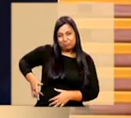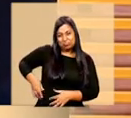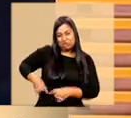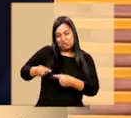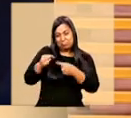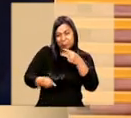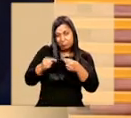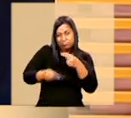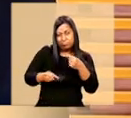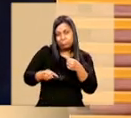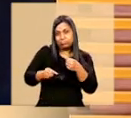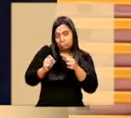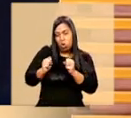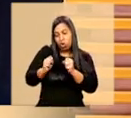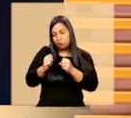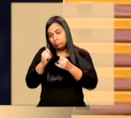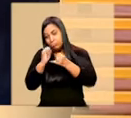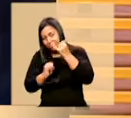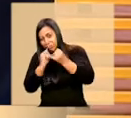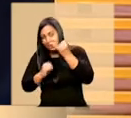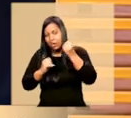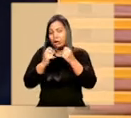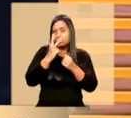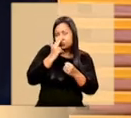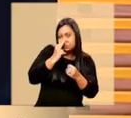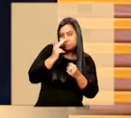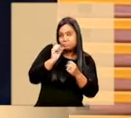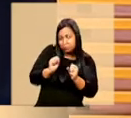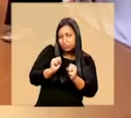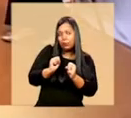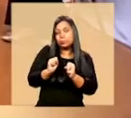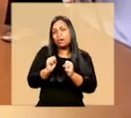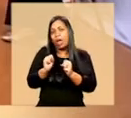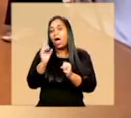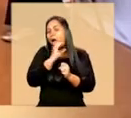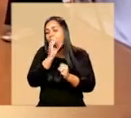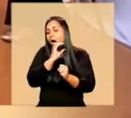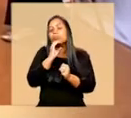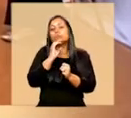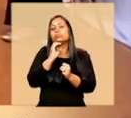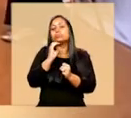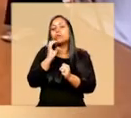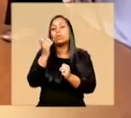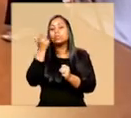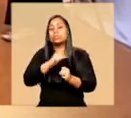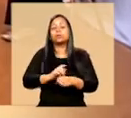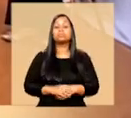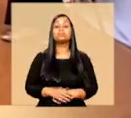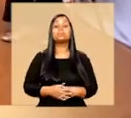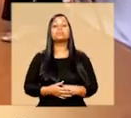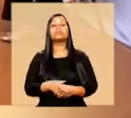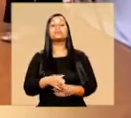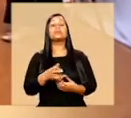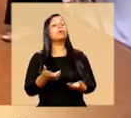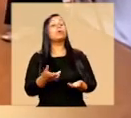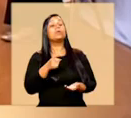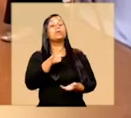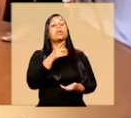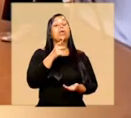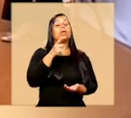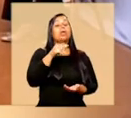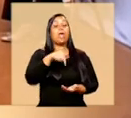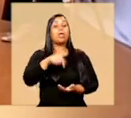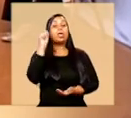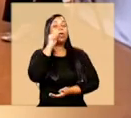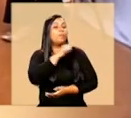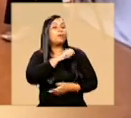que a fila anda um pouco mais rápido do que, por exemplo, igual a medula, né? Regiane, e que trabalho que você acredita que é